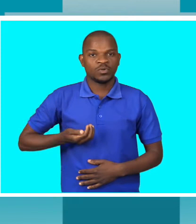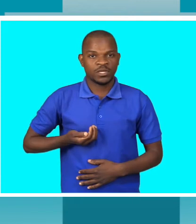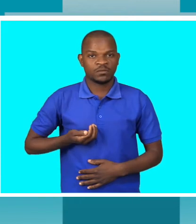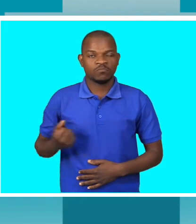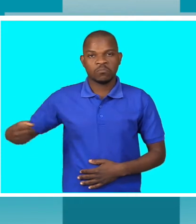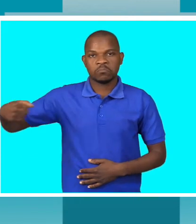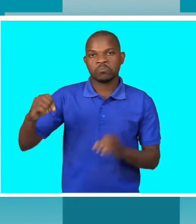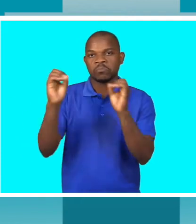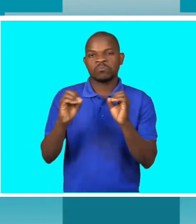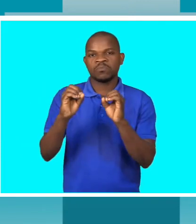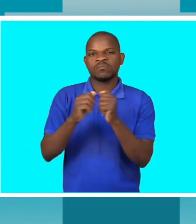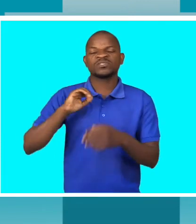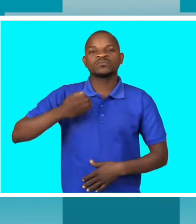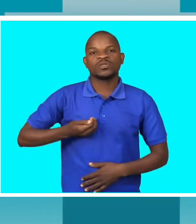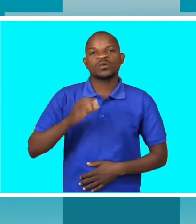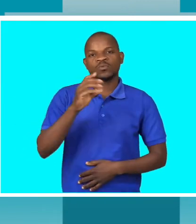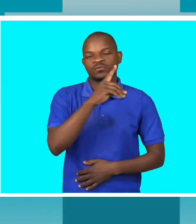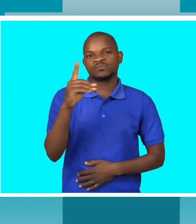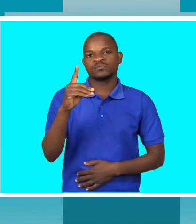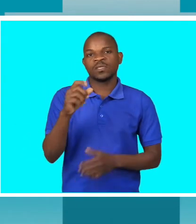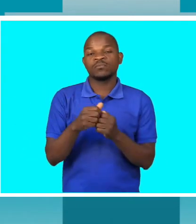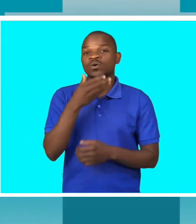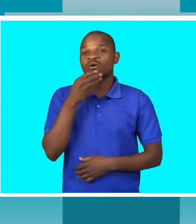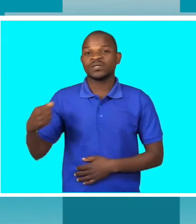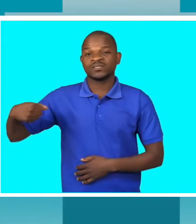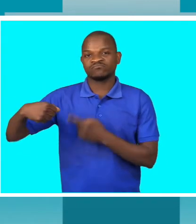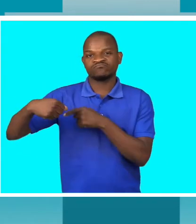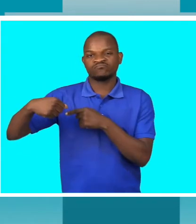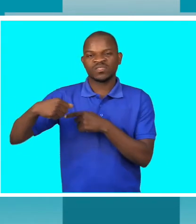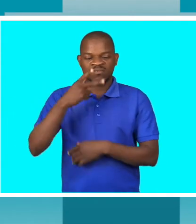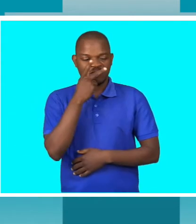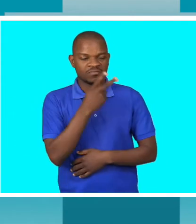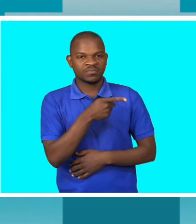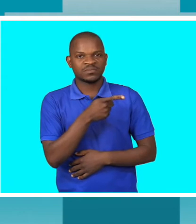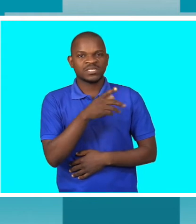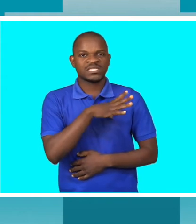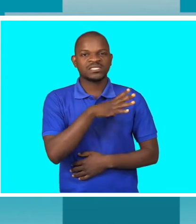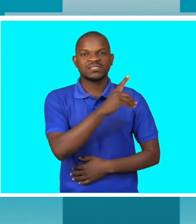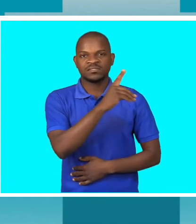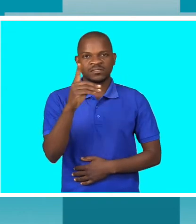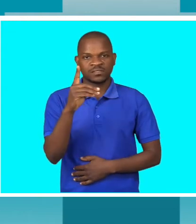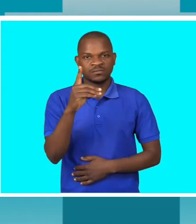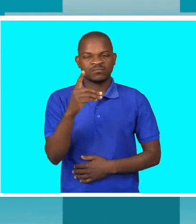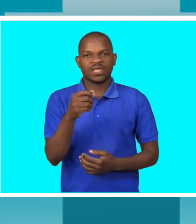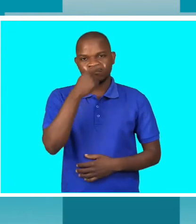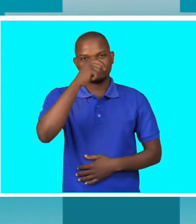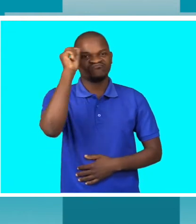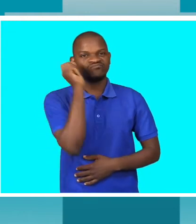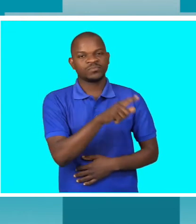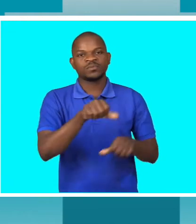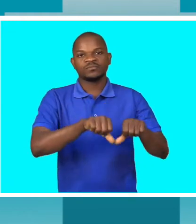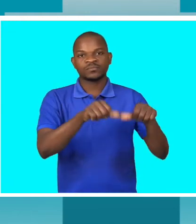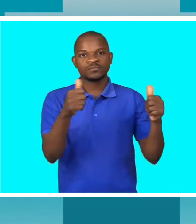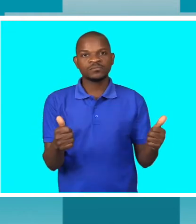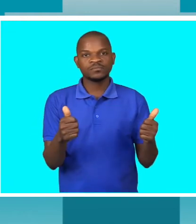penitenciários a nível nacional. Uma situação em que a pessoa com deficiência está numa situação reclusória. Há um mínimo de